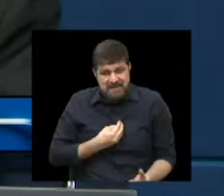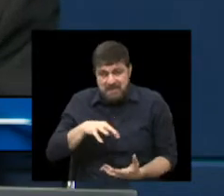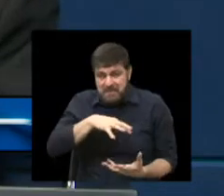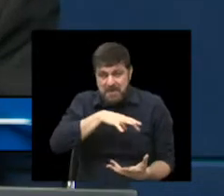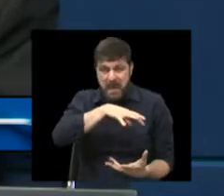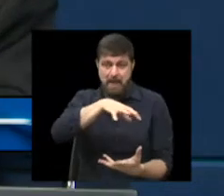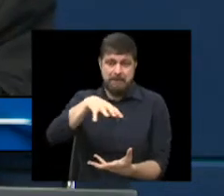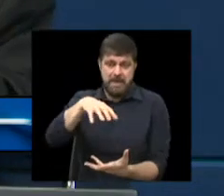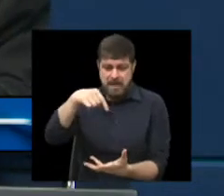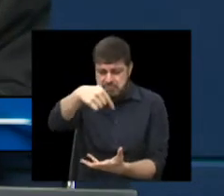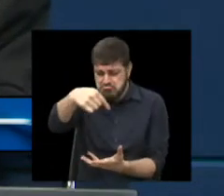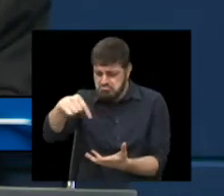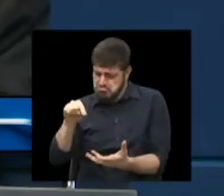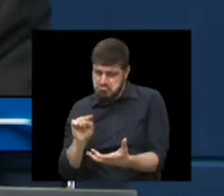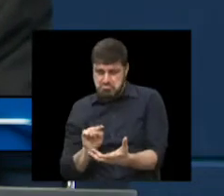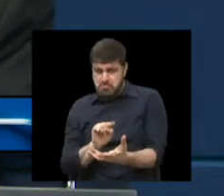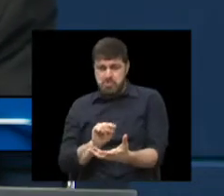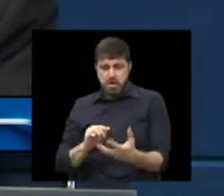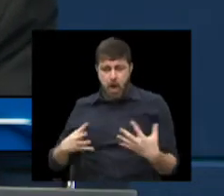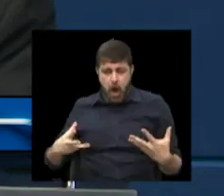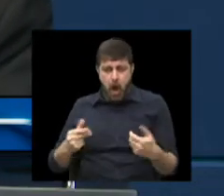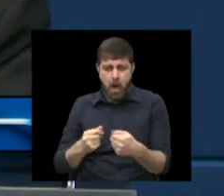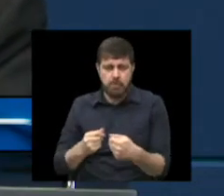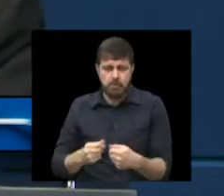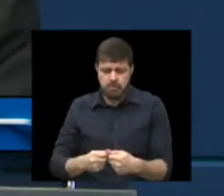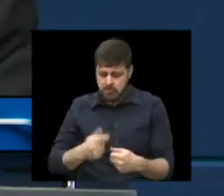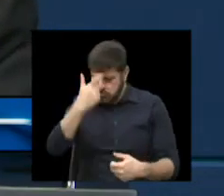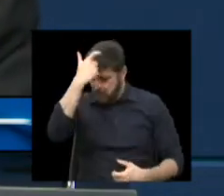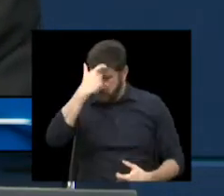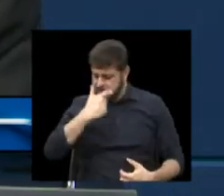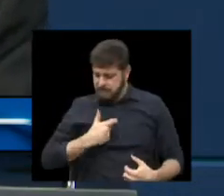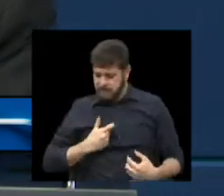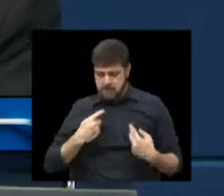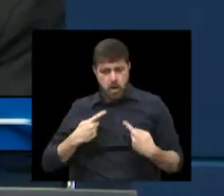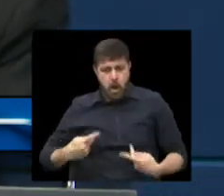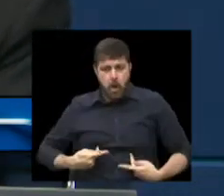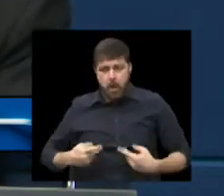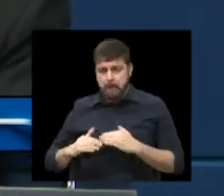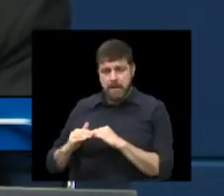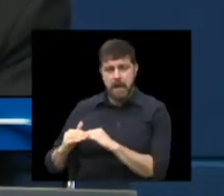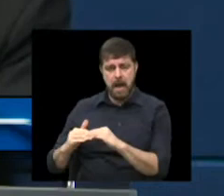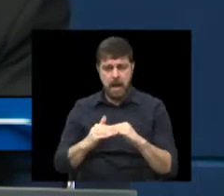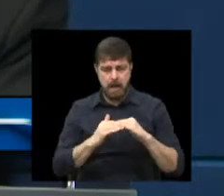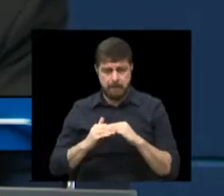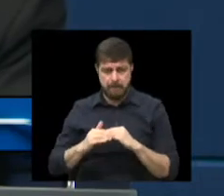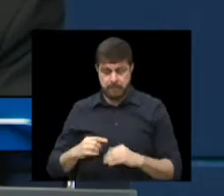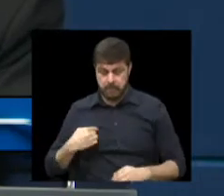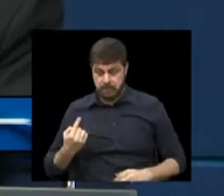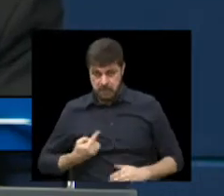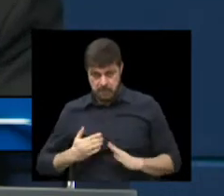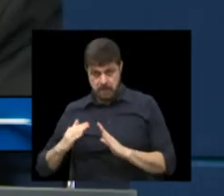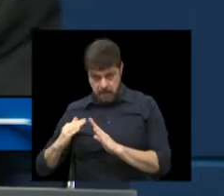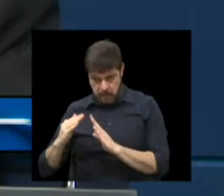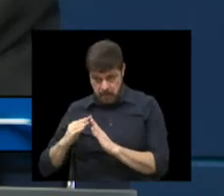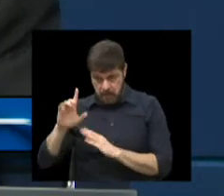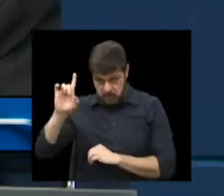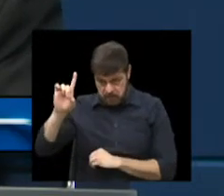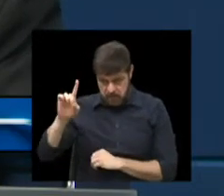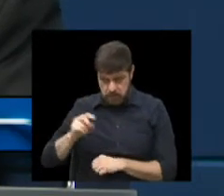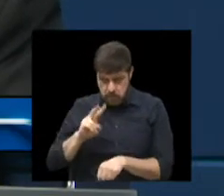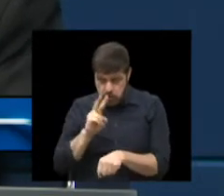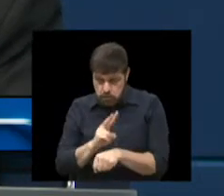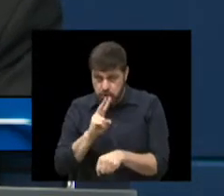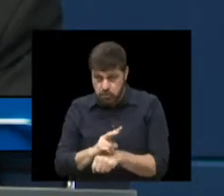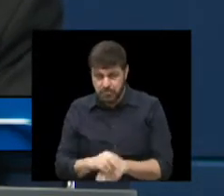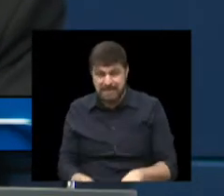Terra, somos todos seres humanos. Eu mesmo recebi nas nossas igrejas, cuidamos de 5 pessoas